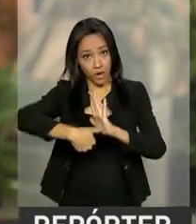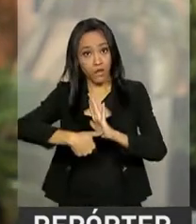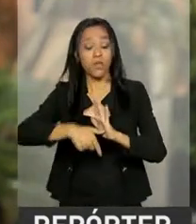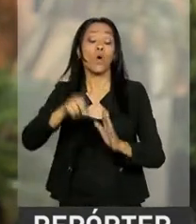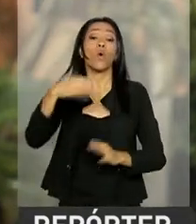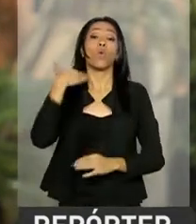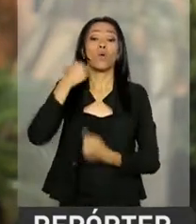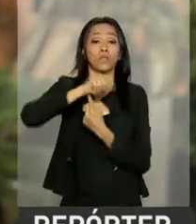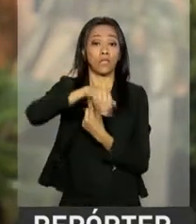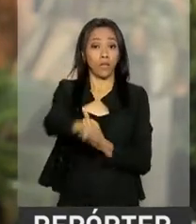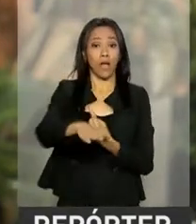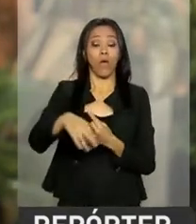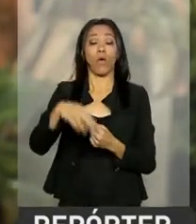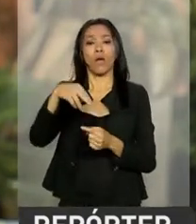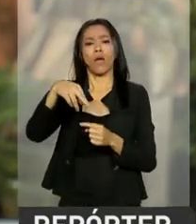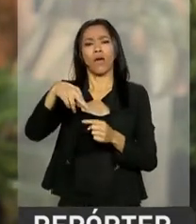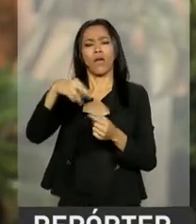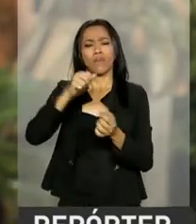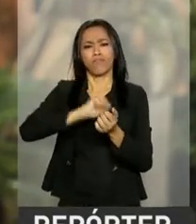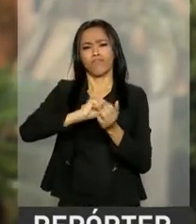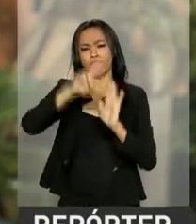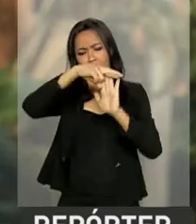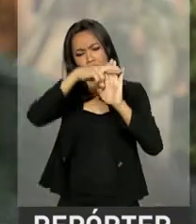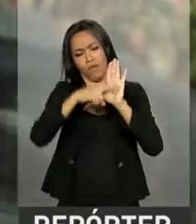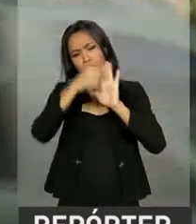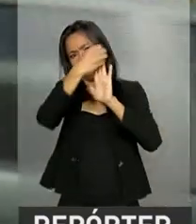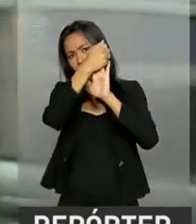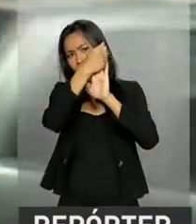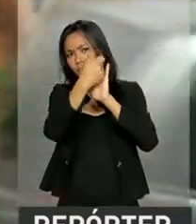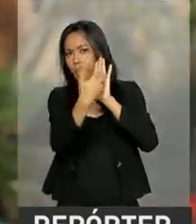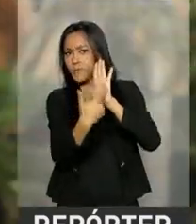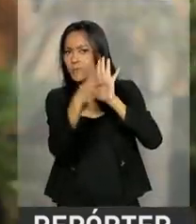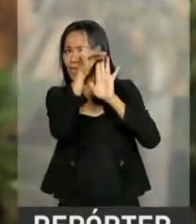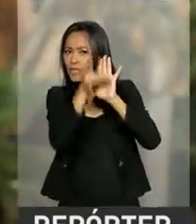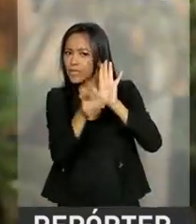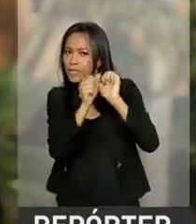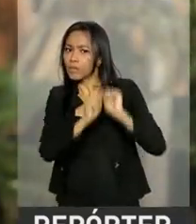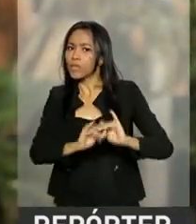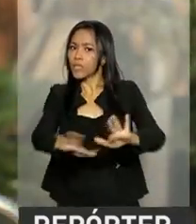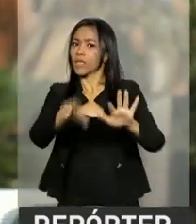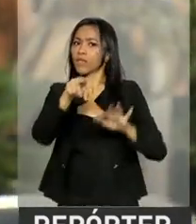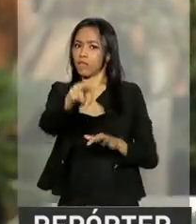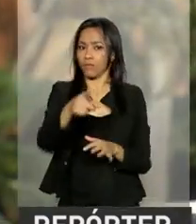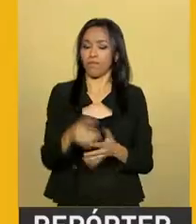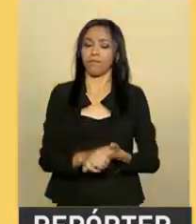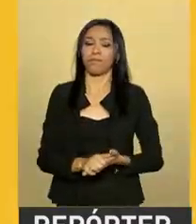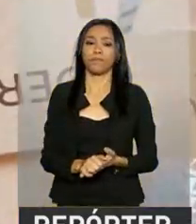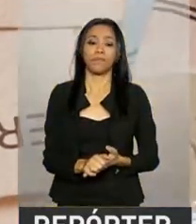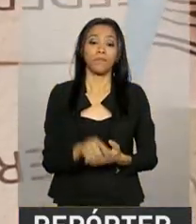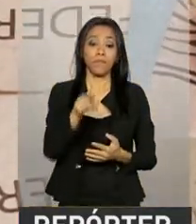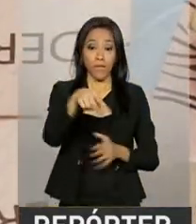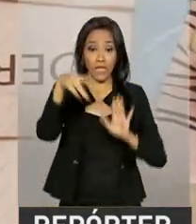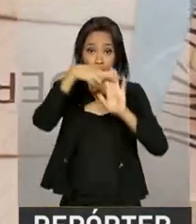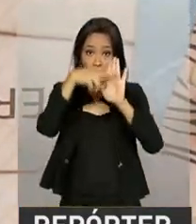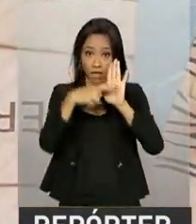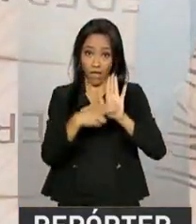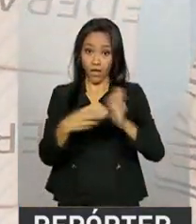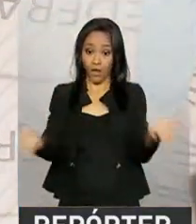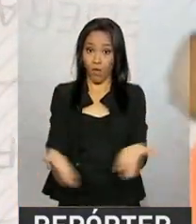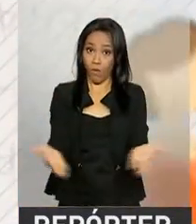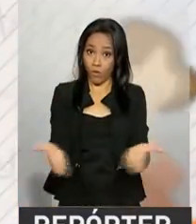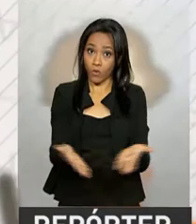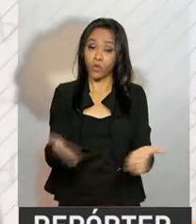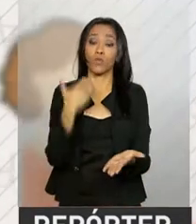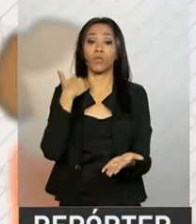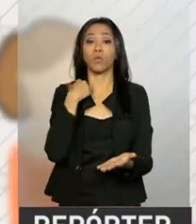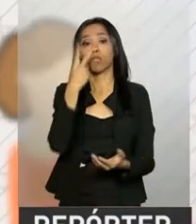uma resolução que mantém a taxa de juros contratada mesmo que as prestações não estejam em dia na regra atual os bancos têm duas